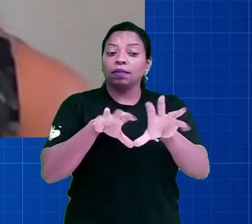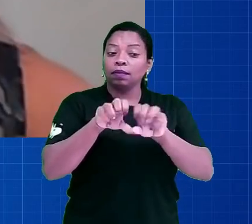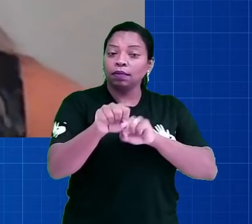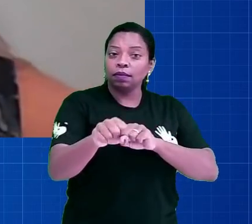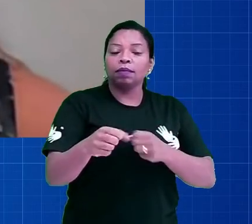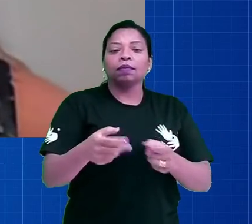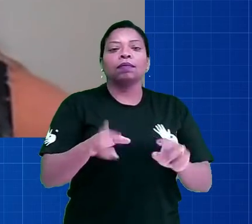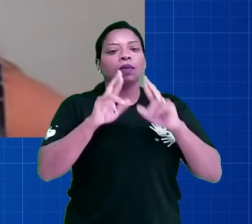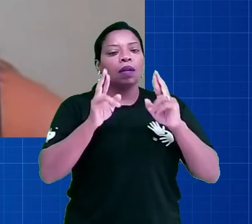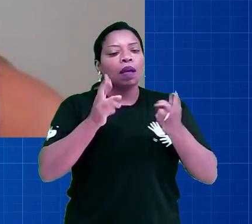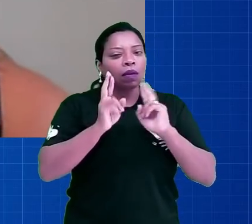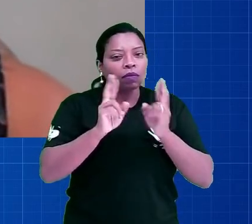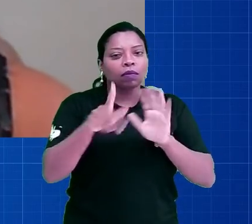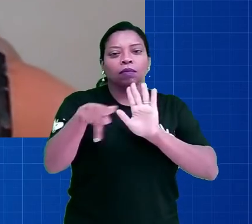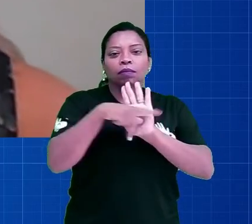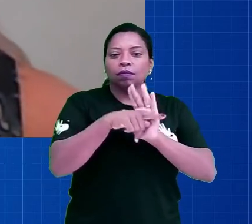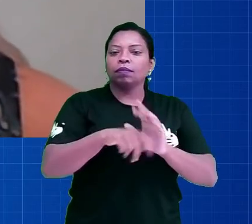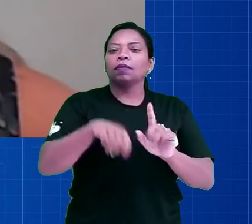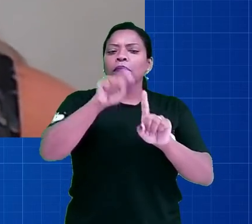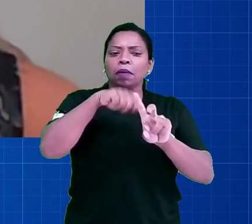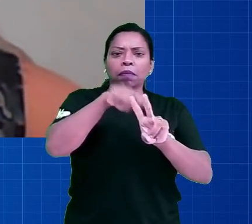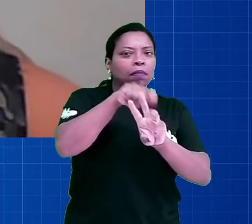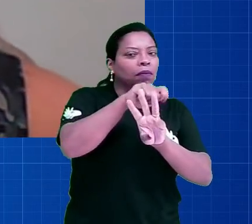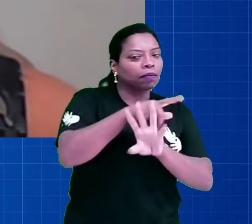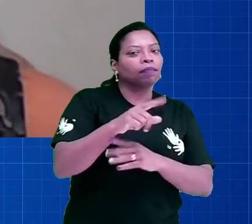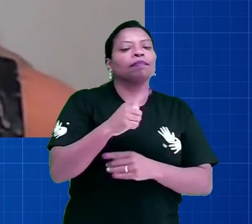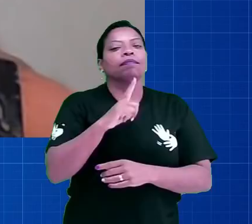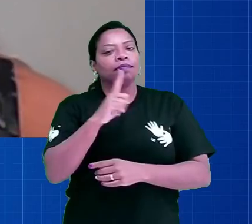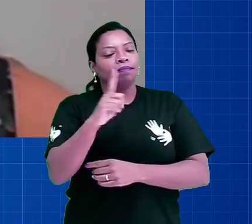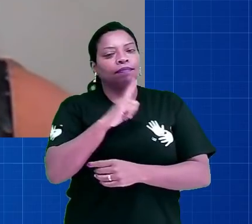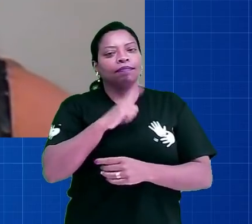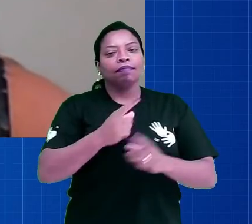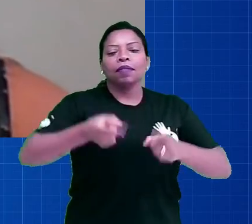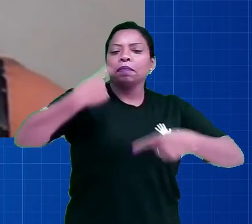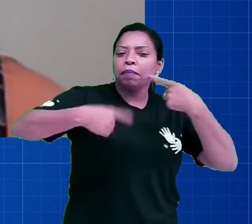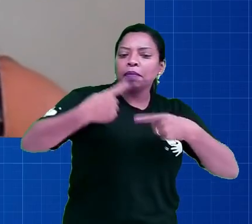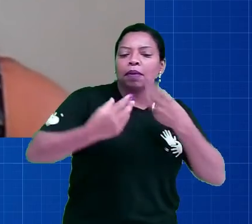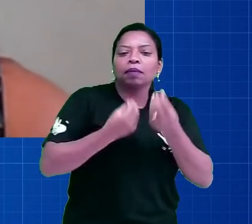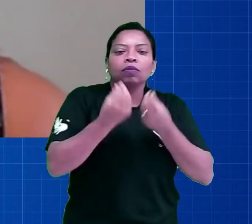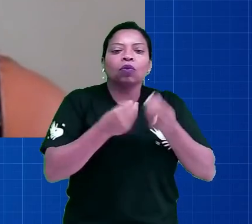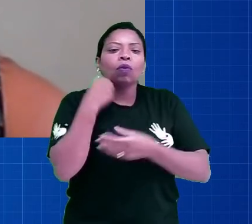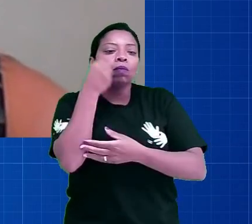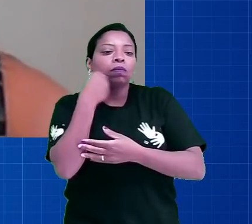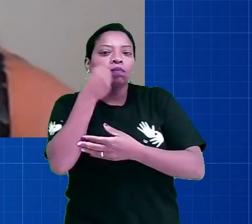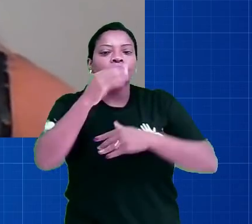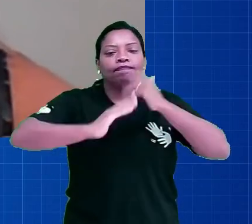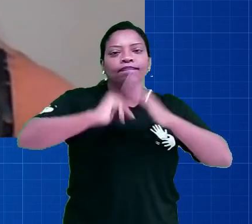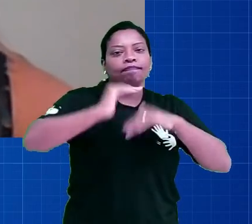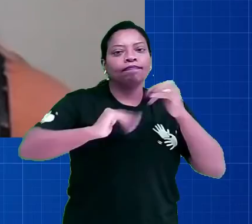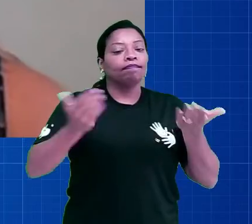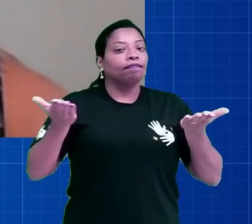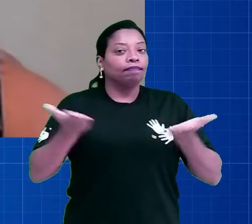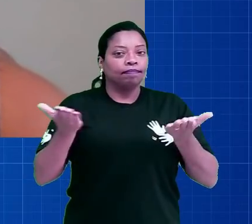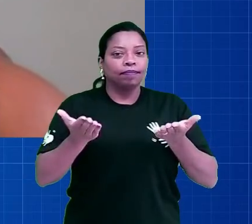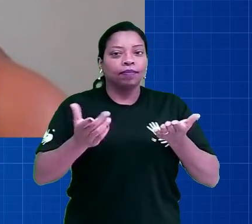nas formações também, nós temos reuniões mensais, que a gente coloca ali, faz uma discussão mesmo do que está